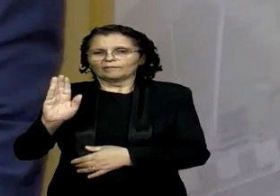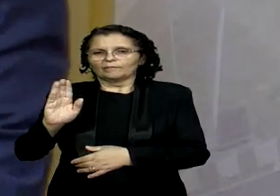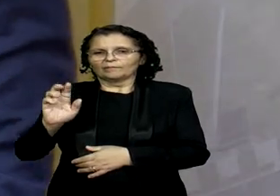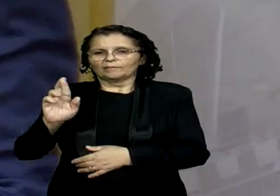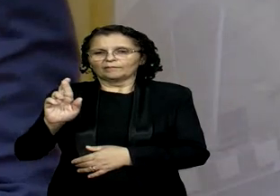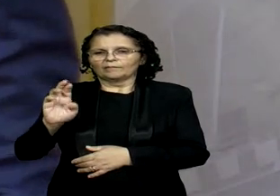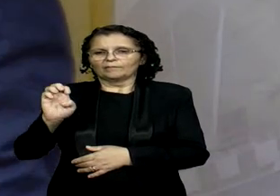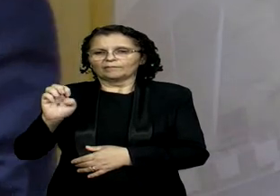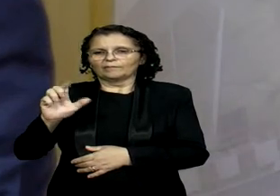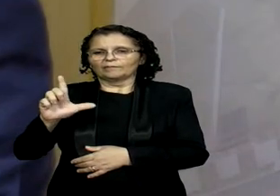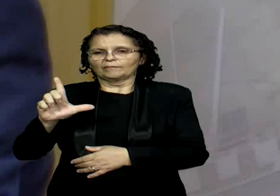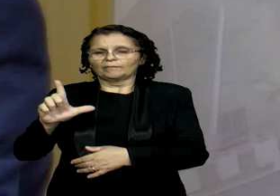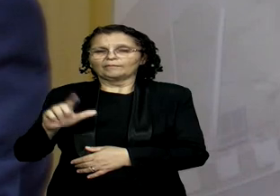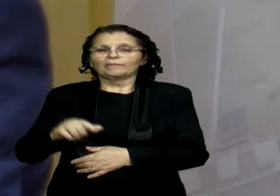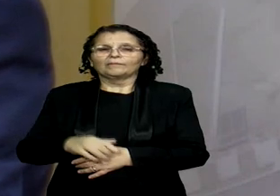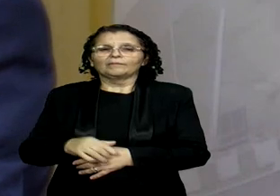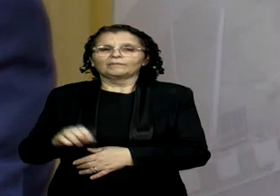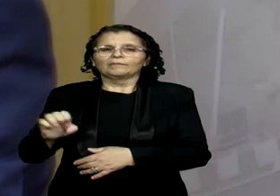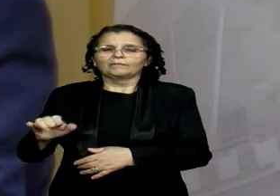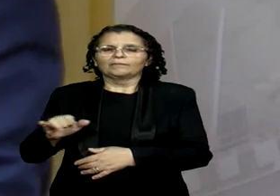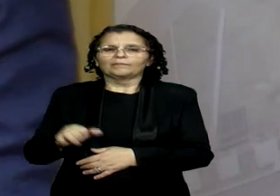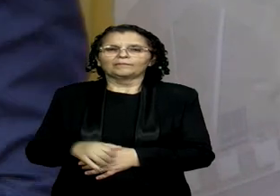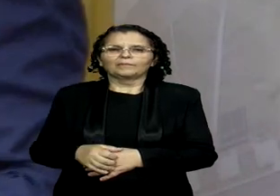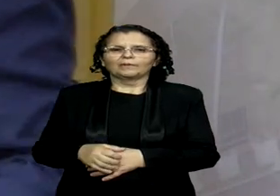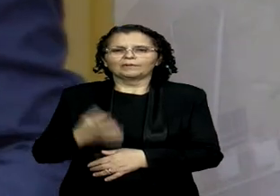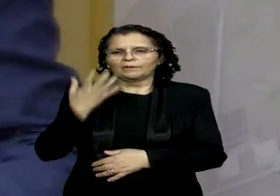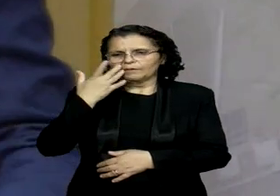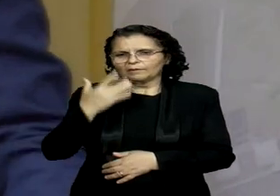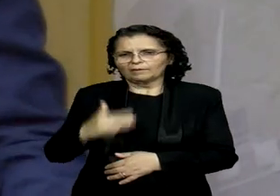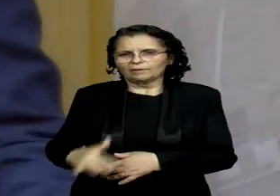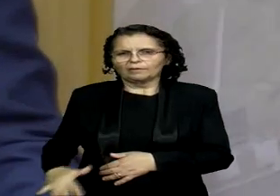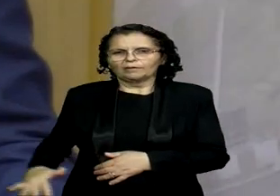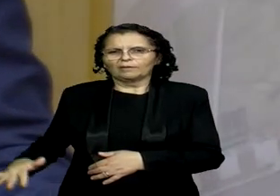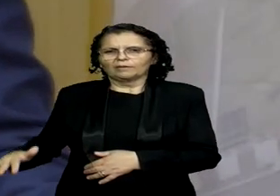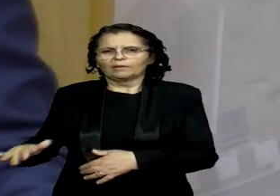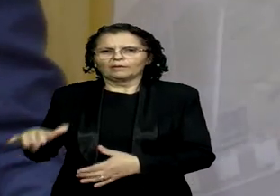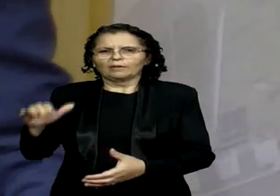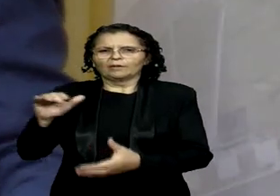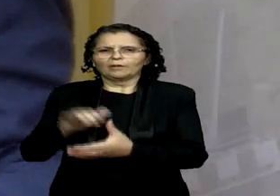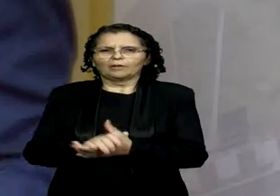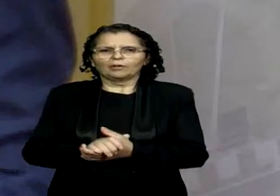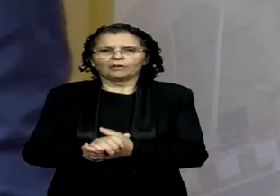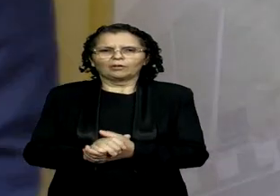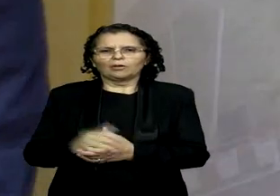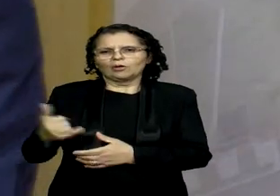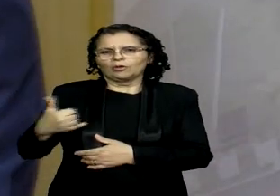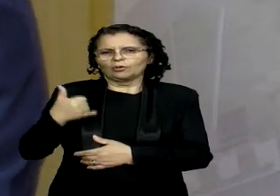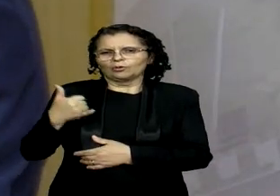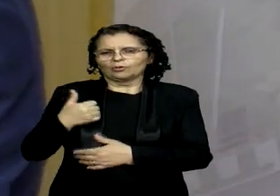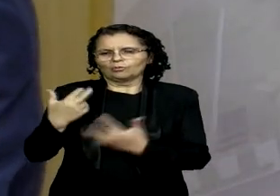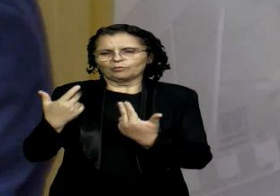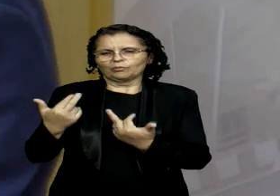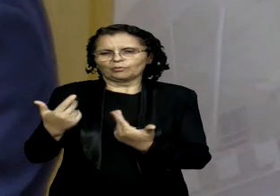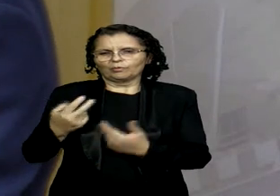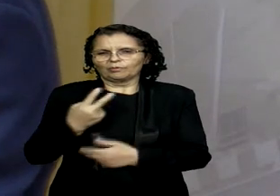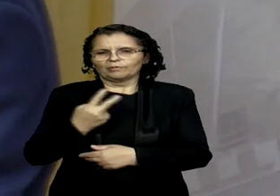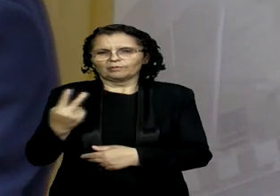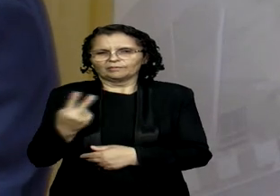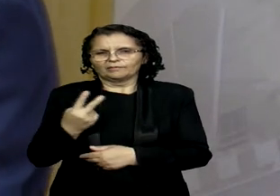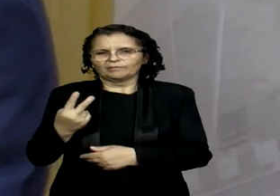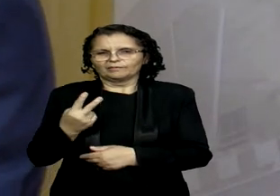lembro, quando ele era pequenino, criancinha ainda, ele dizia que iria casar com a mesma idade que o pai casou, com 22